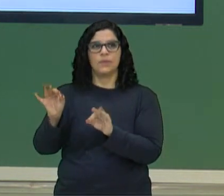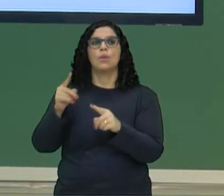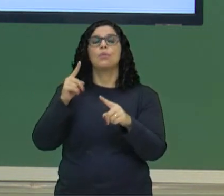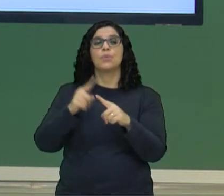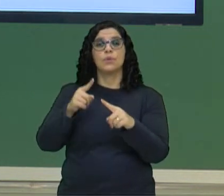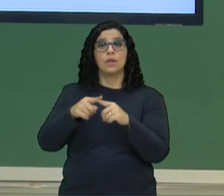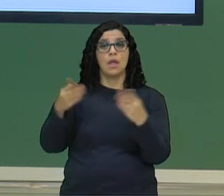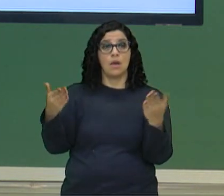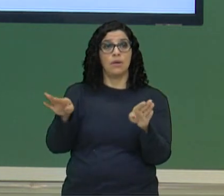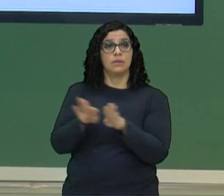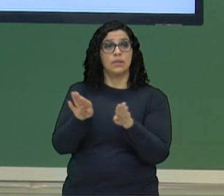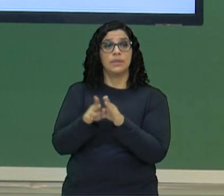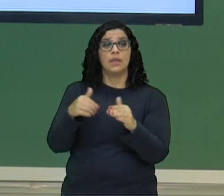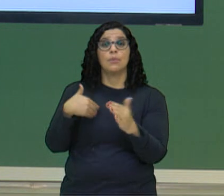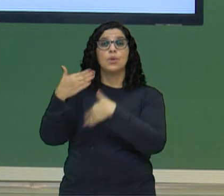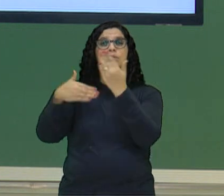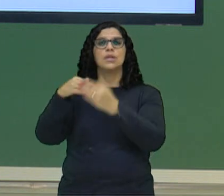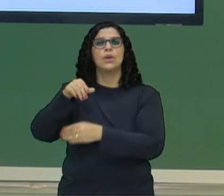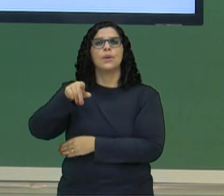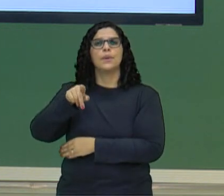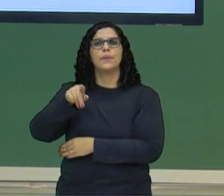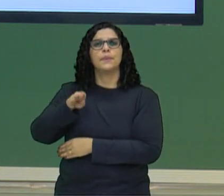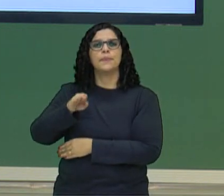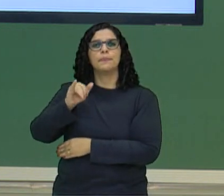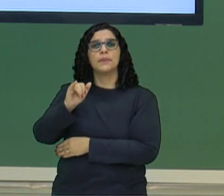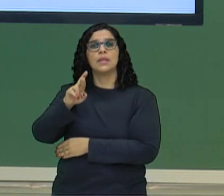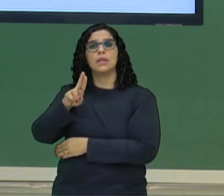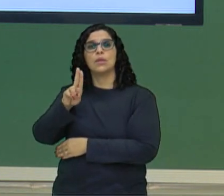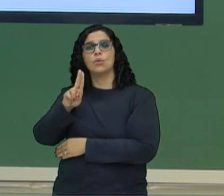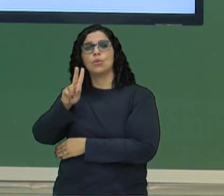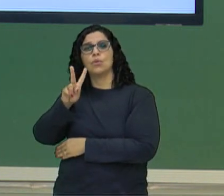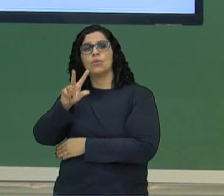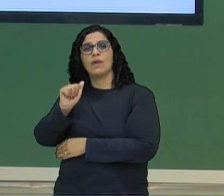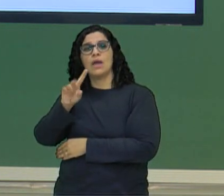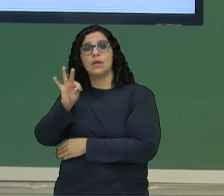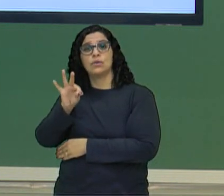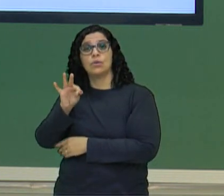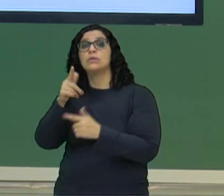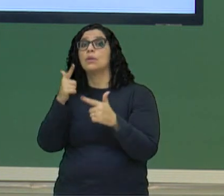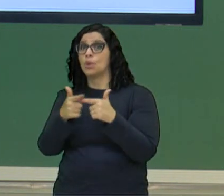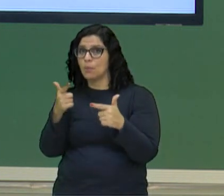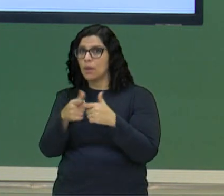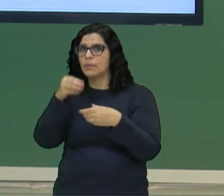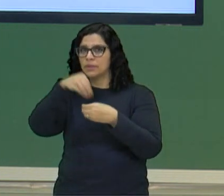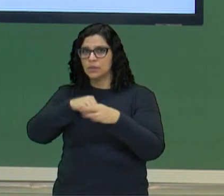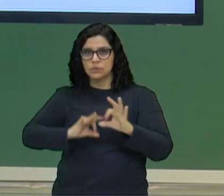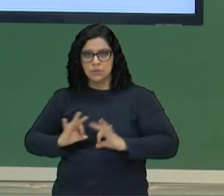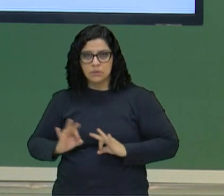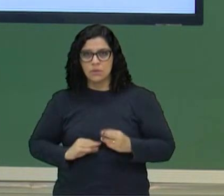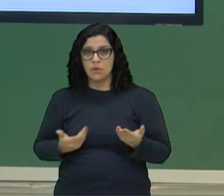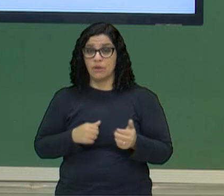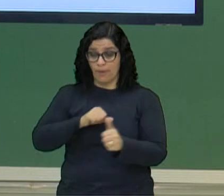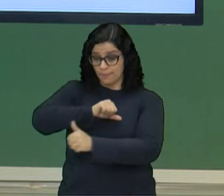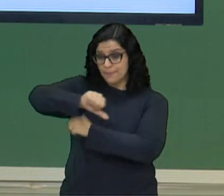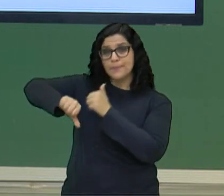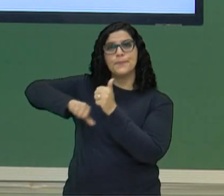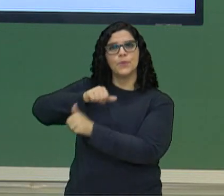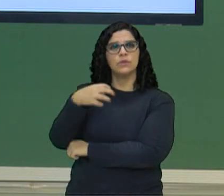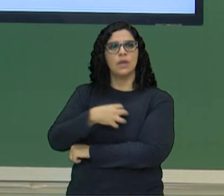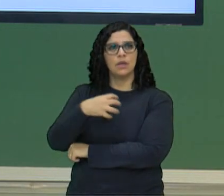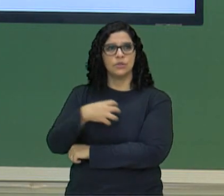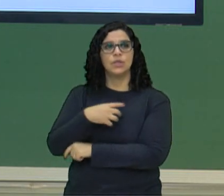quê? Porque é produzido esse tal de piruvato que é tóxico para a célula. Esse piruvato precisa ser convertido. Para ele ser